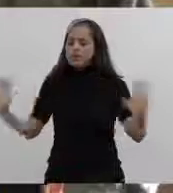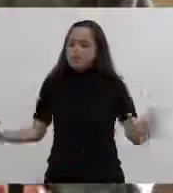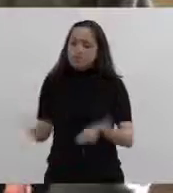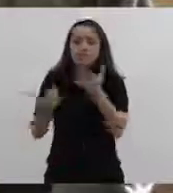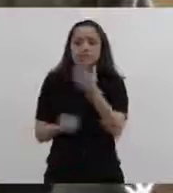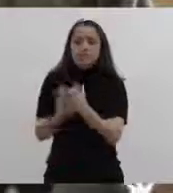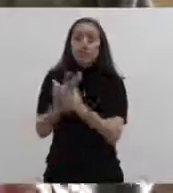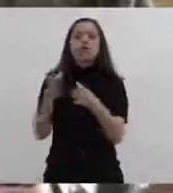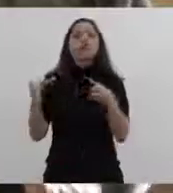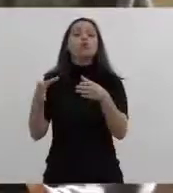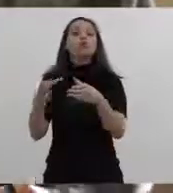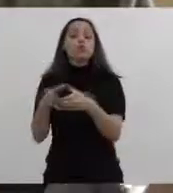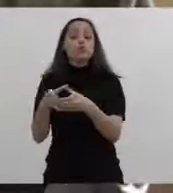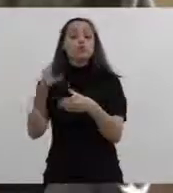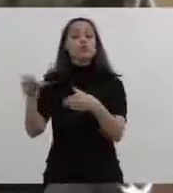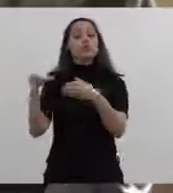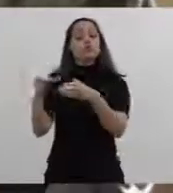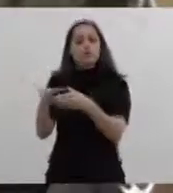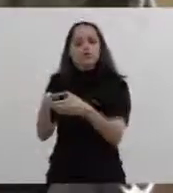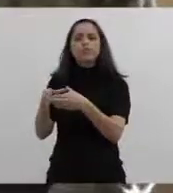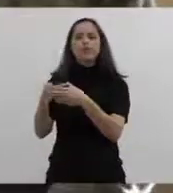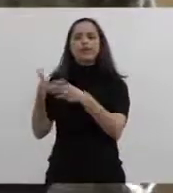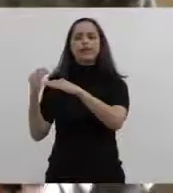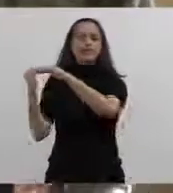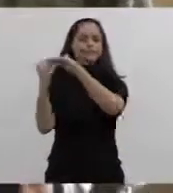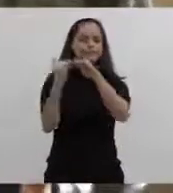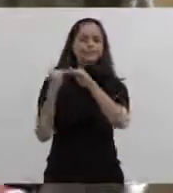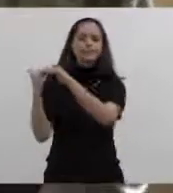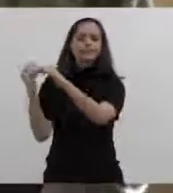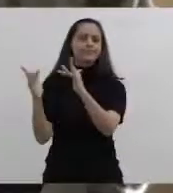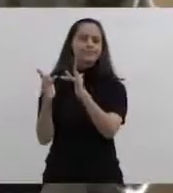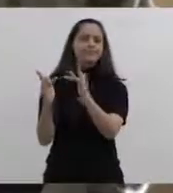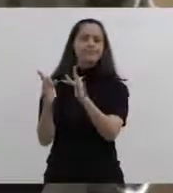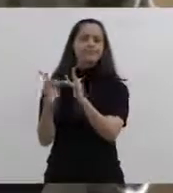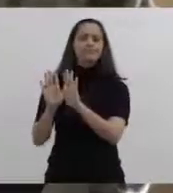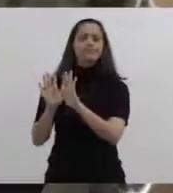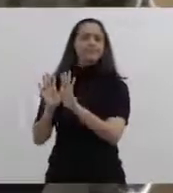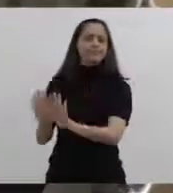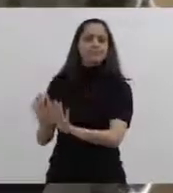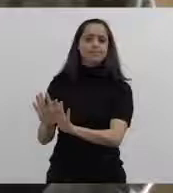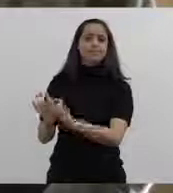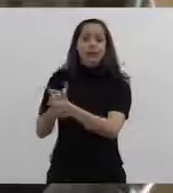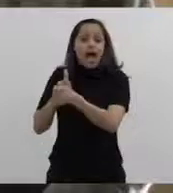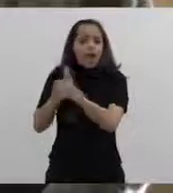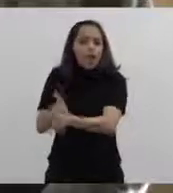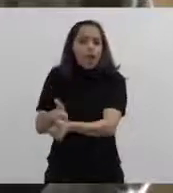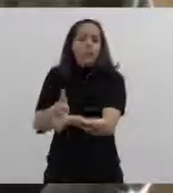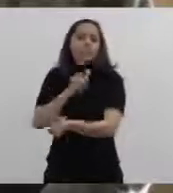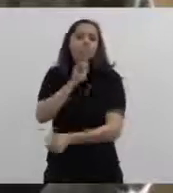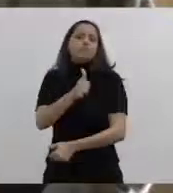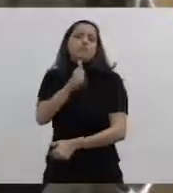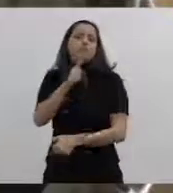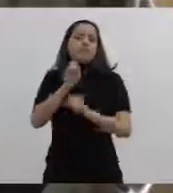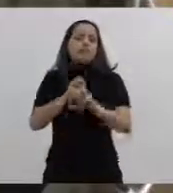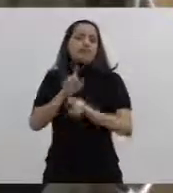compacto, e que acompanhe o professor. Porém, quando apareciam esses